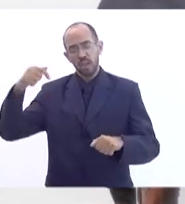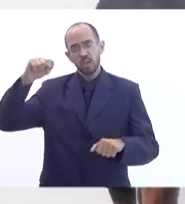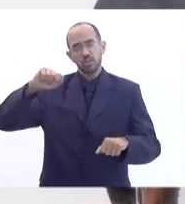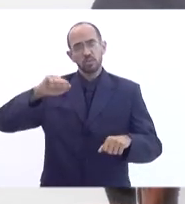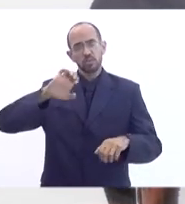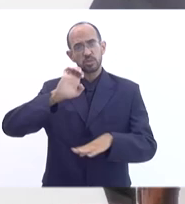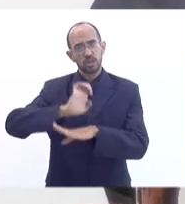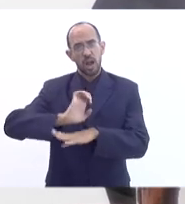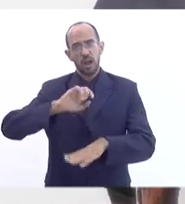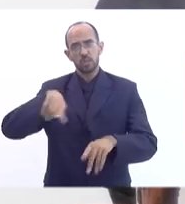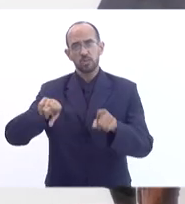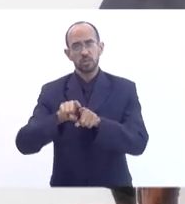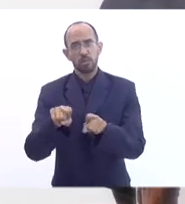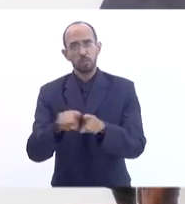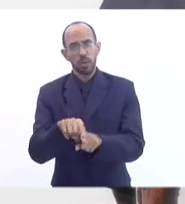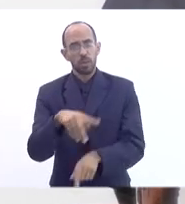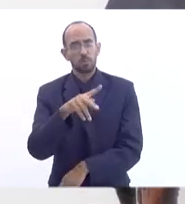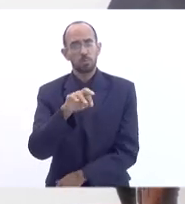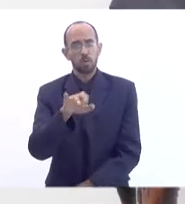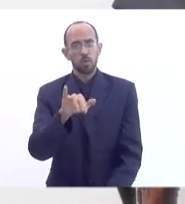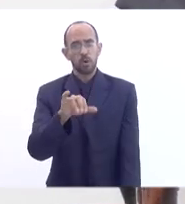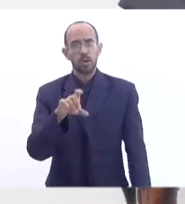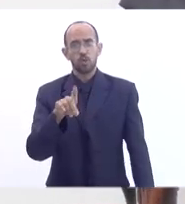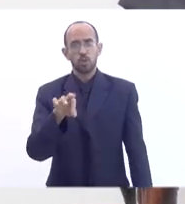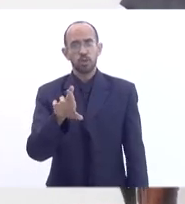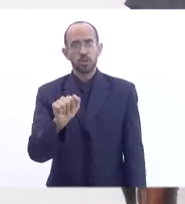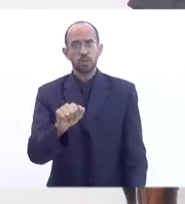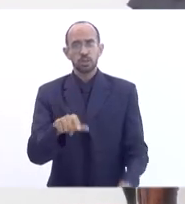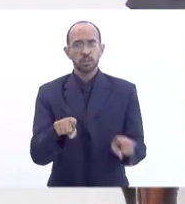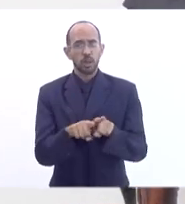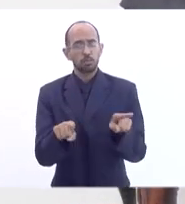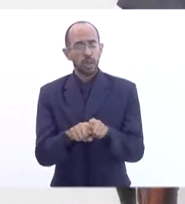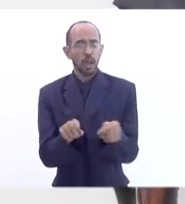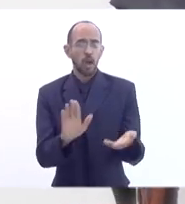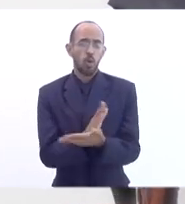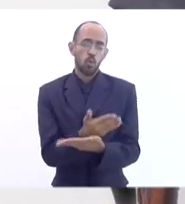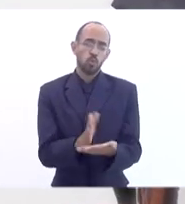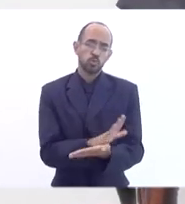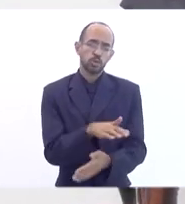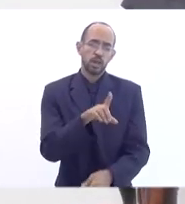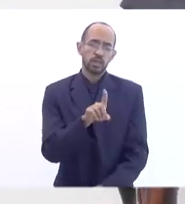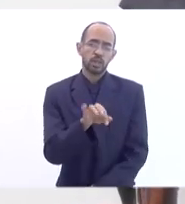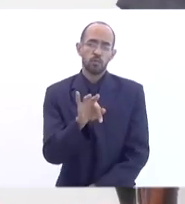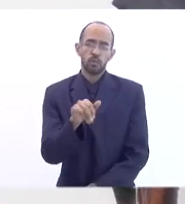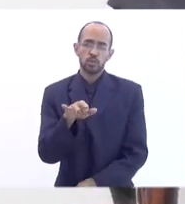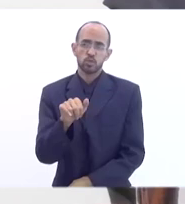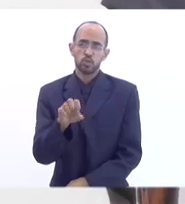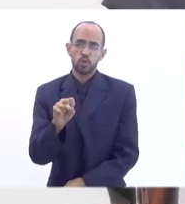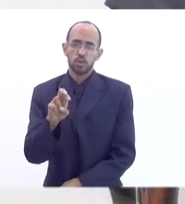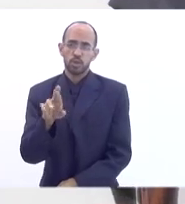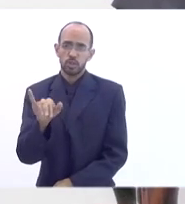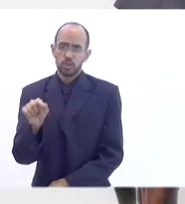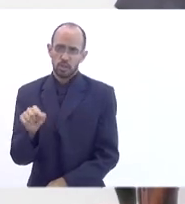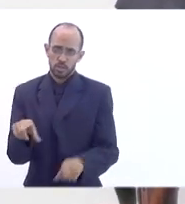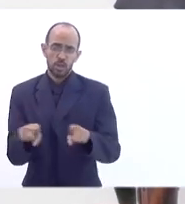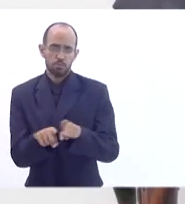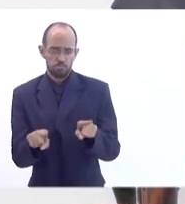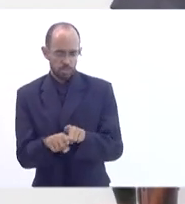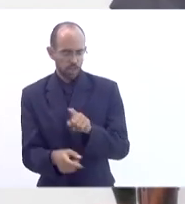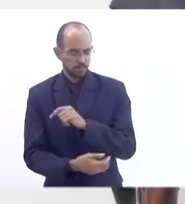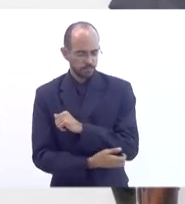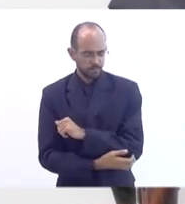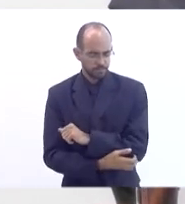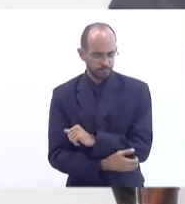e muitos casos a própria defensoria que é parte é porque representa muito interesse então